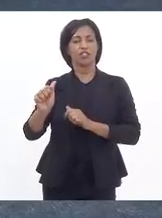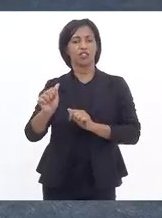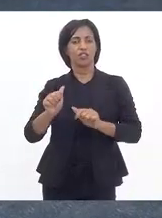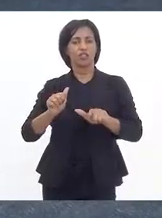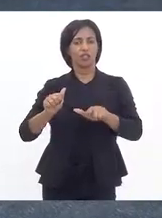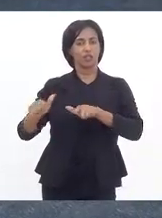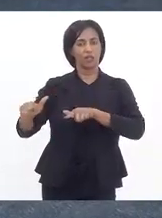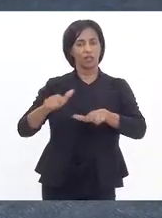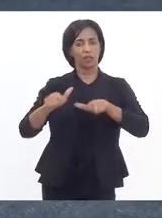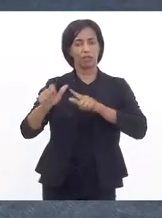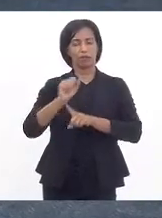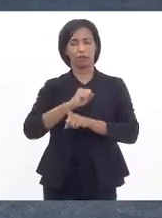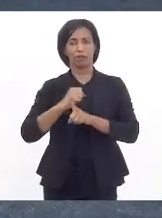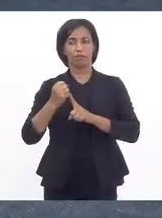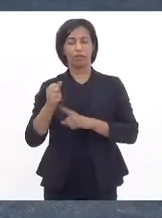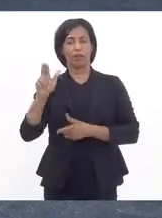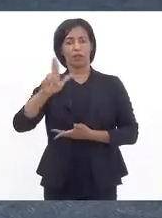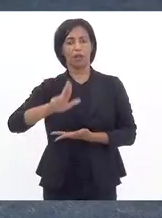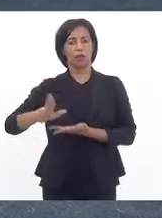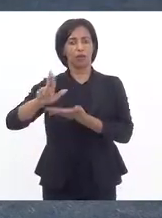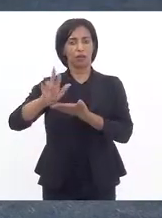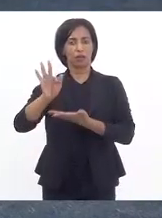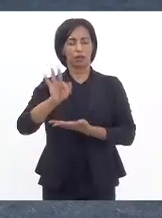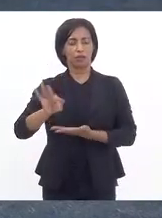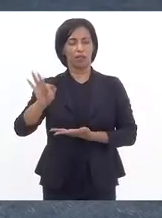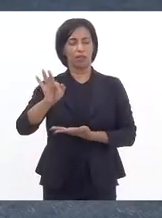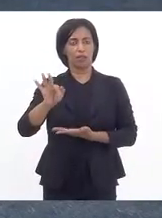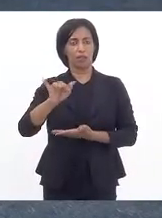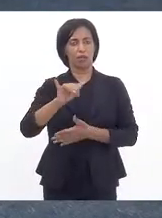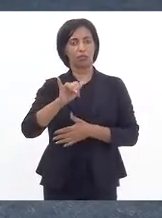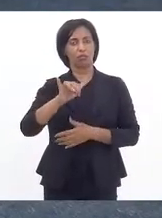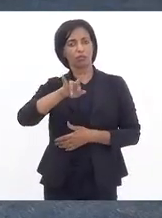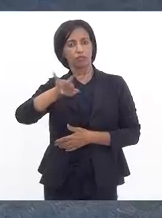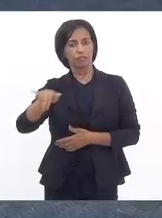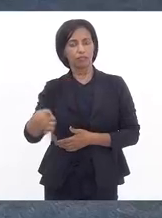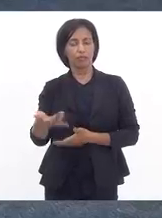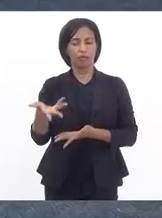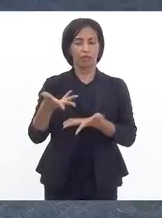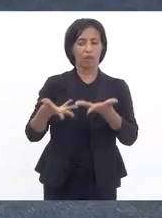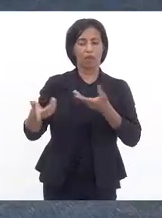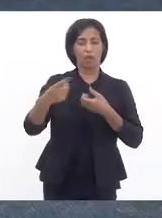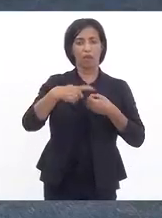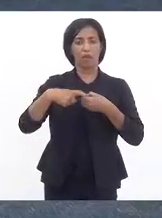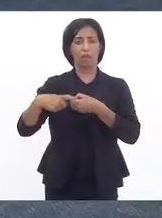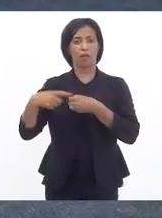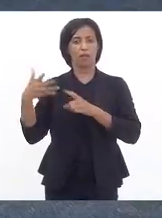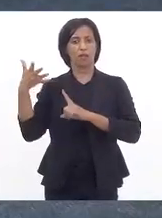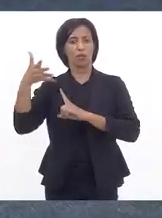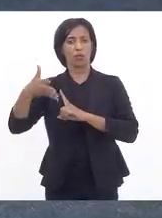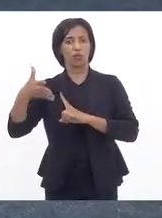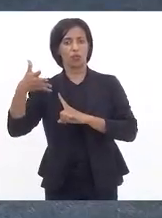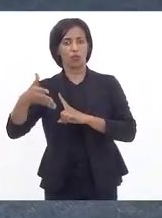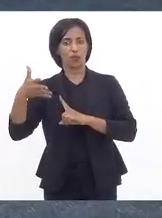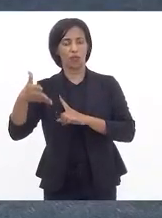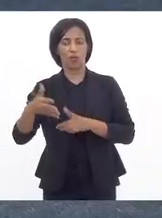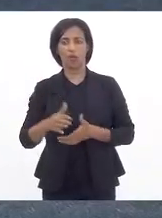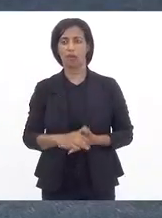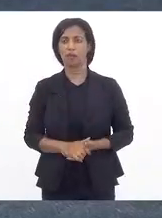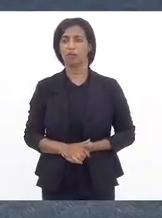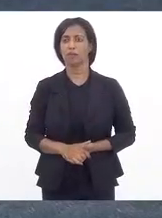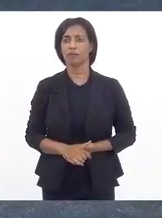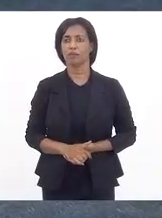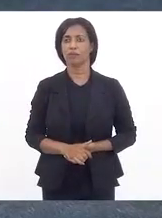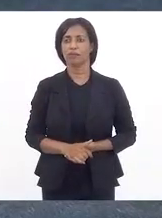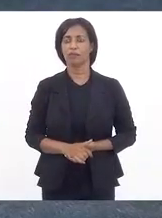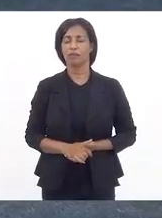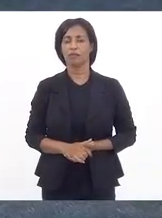a economia solidária da Universidade Federal do Rio de Janeiro em parceria com fórum estadual de economia solidária